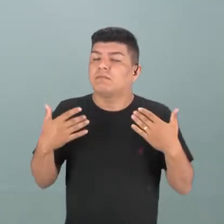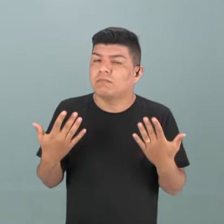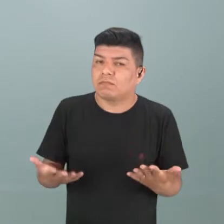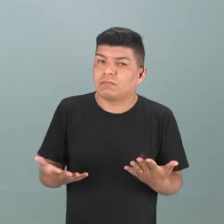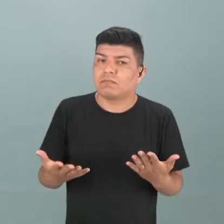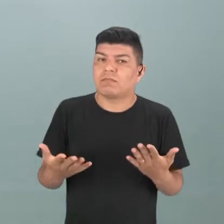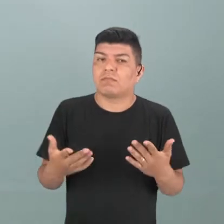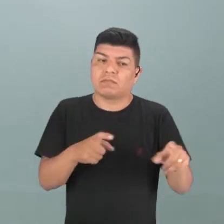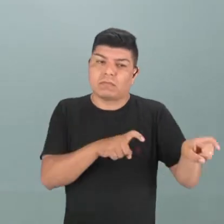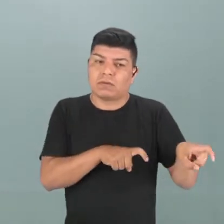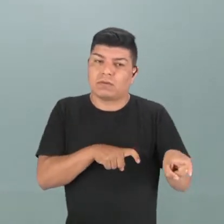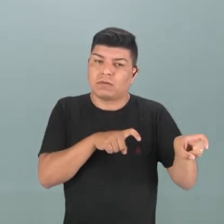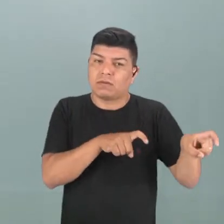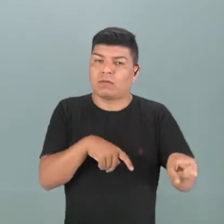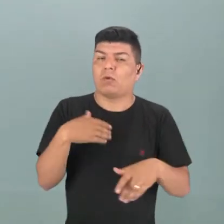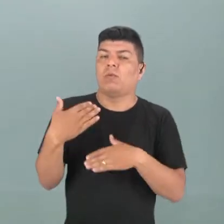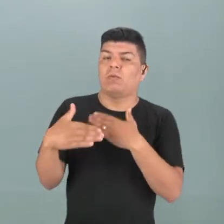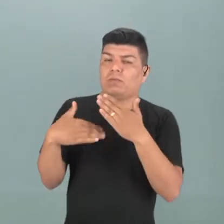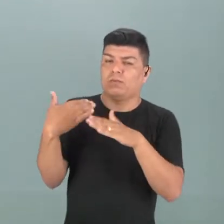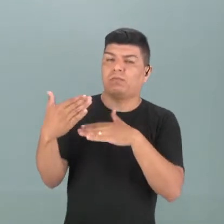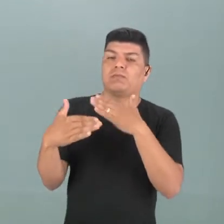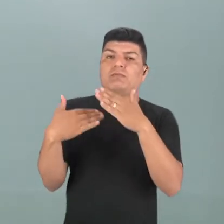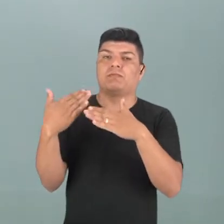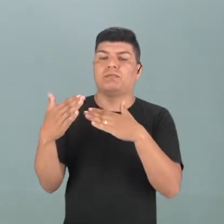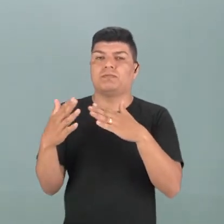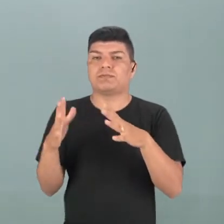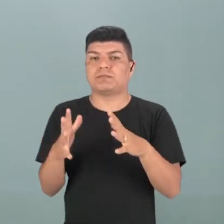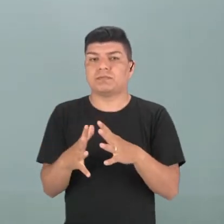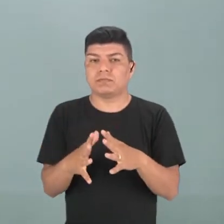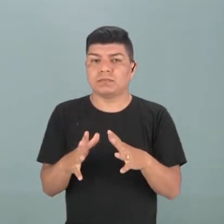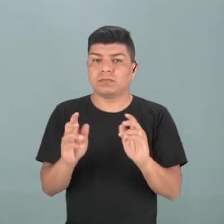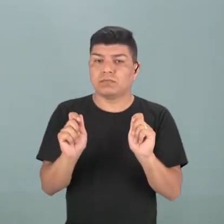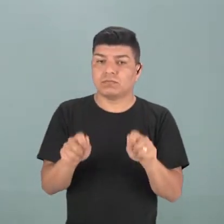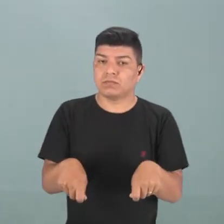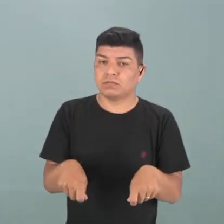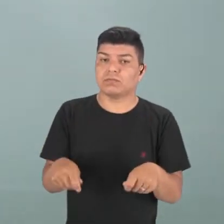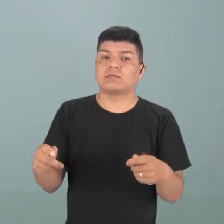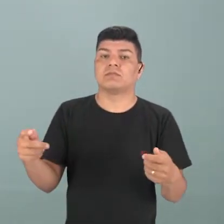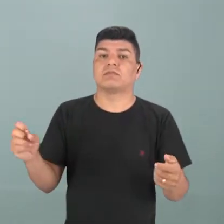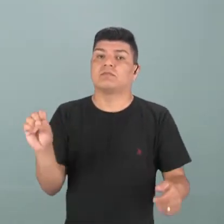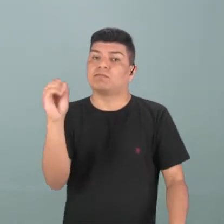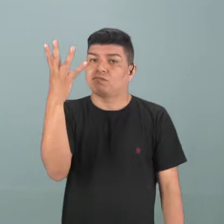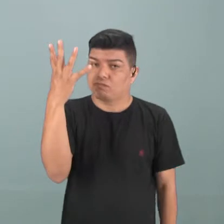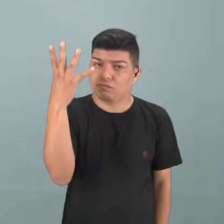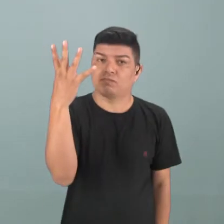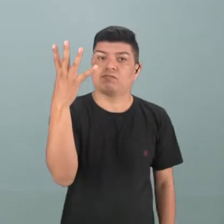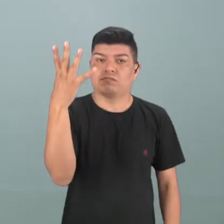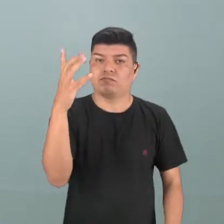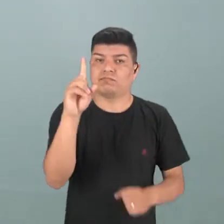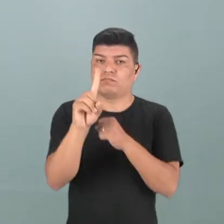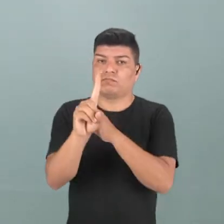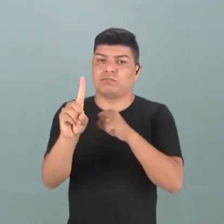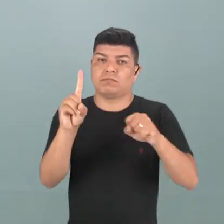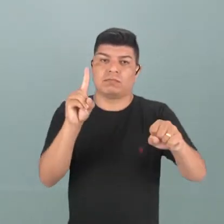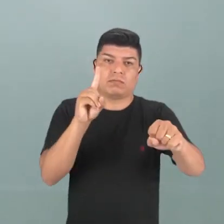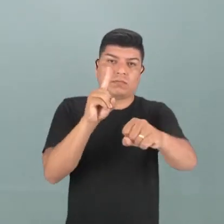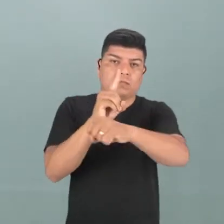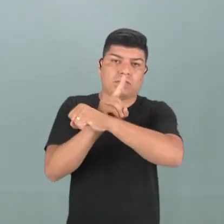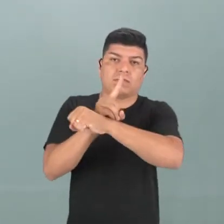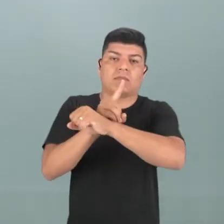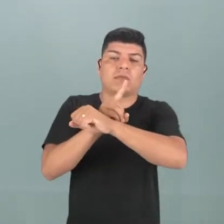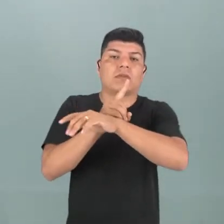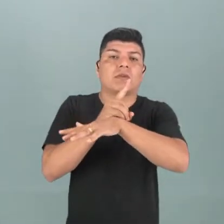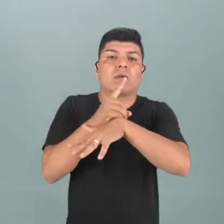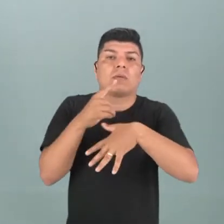êxodo rural, né, que esse processo poderia trazer, né, para a sociedade? O